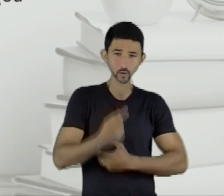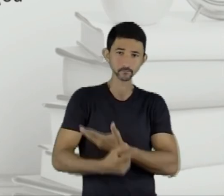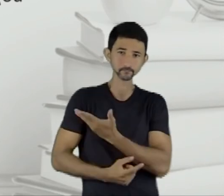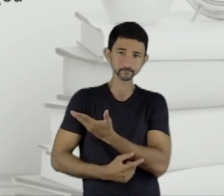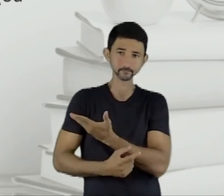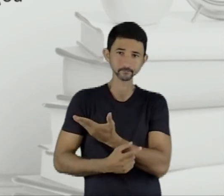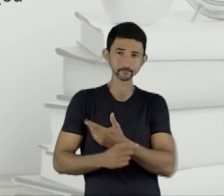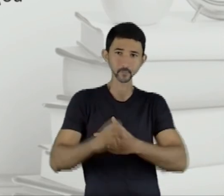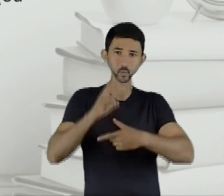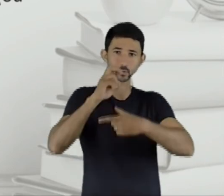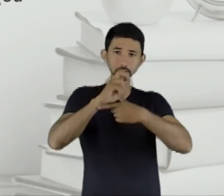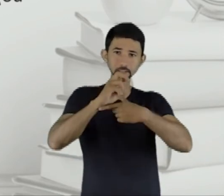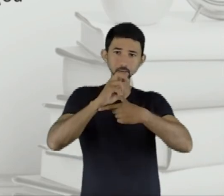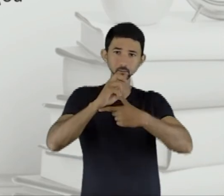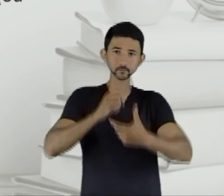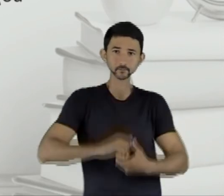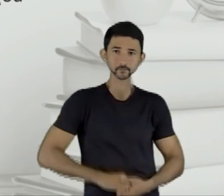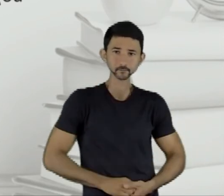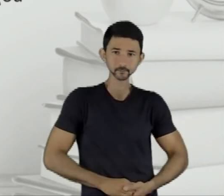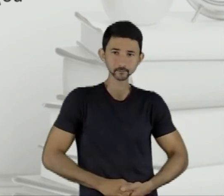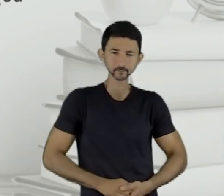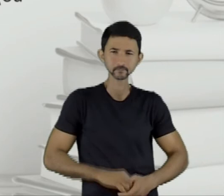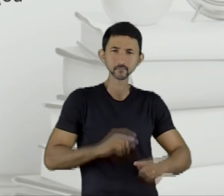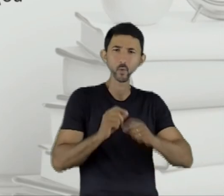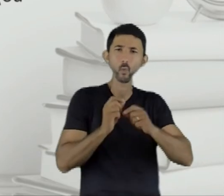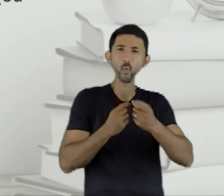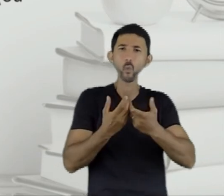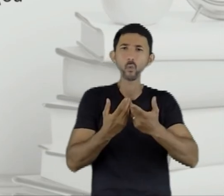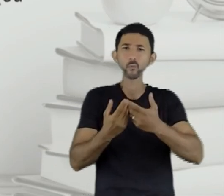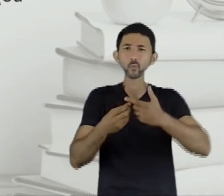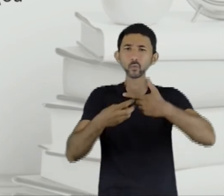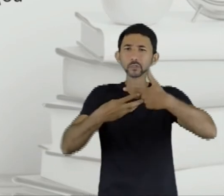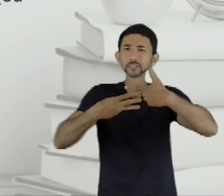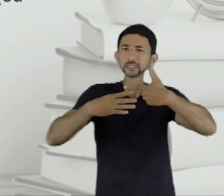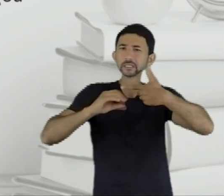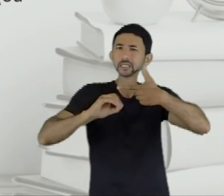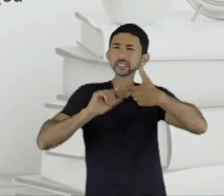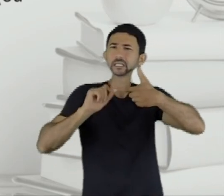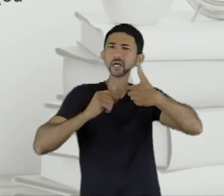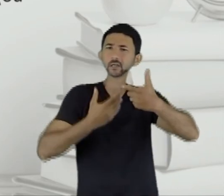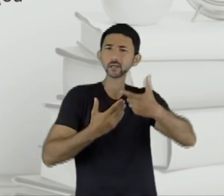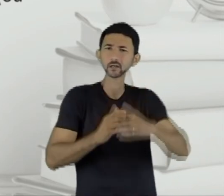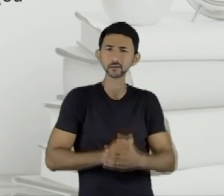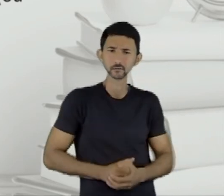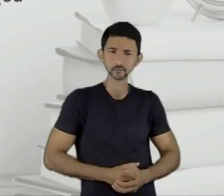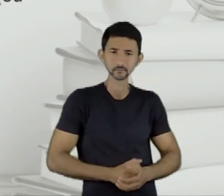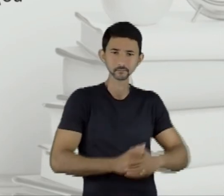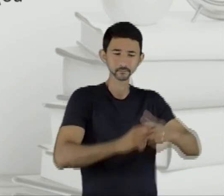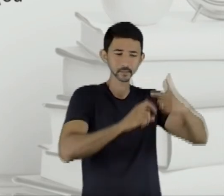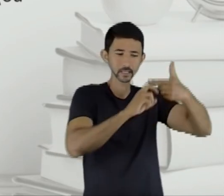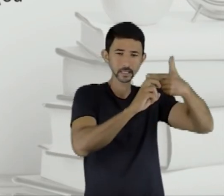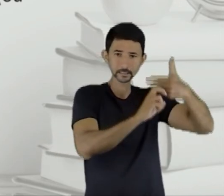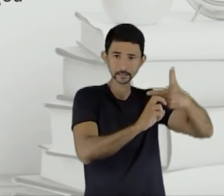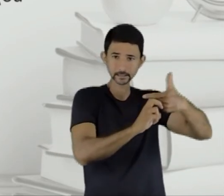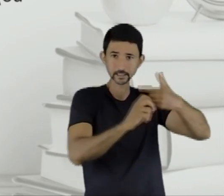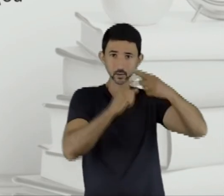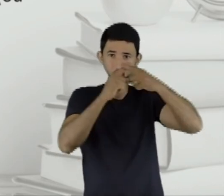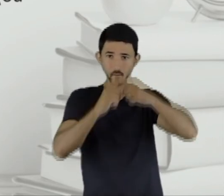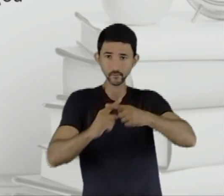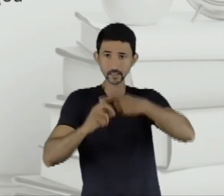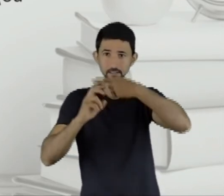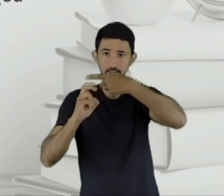Isso nos numeradores. E o denominador, como é que apareceu esse 30 aí? 5 vezes 6.